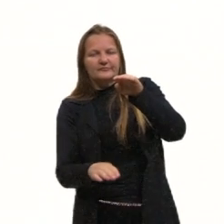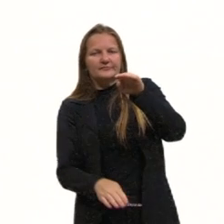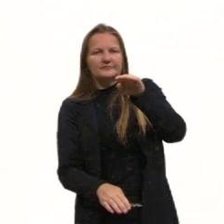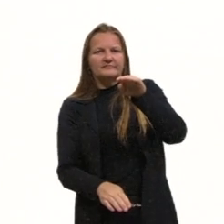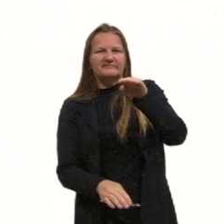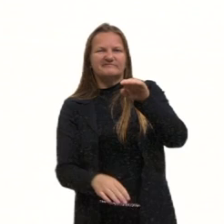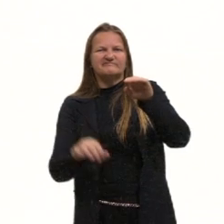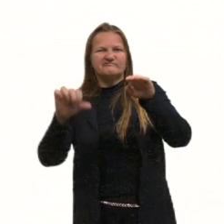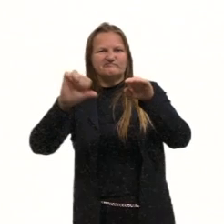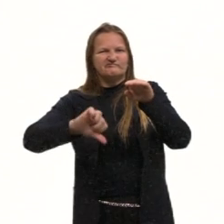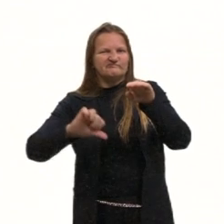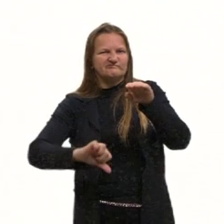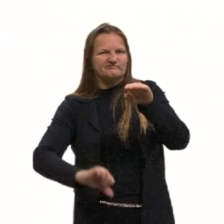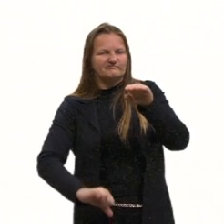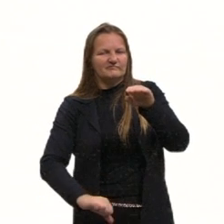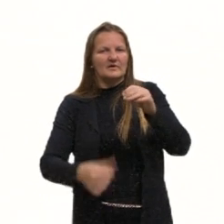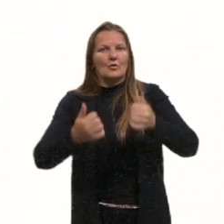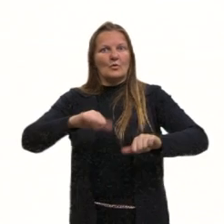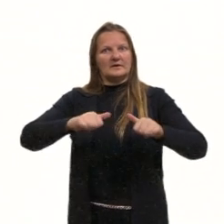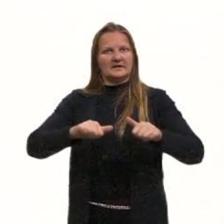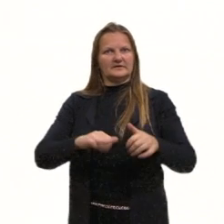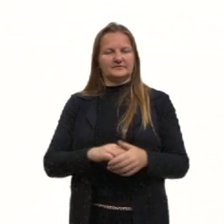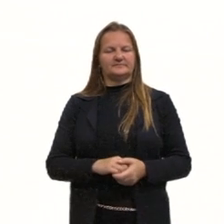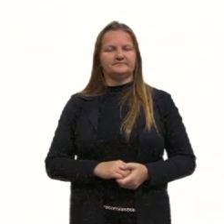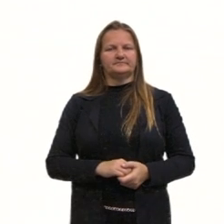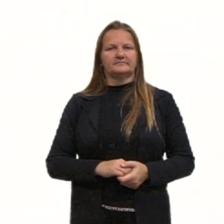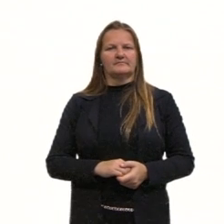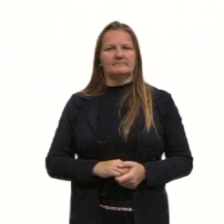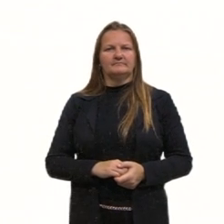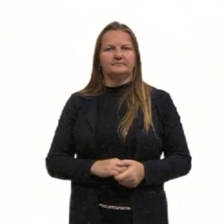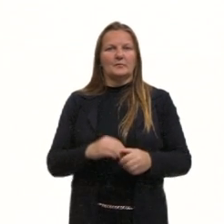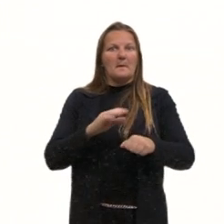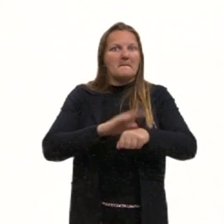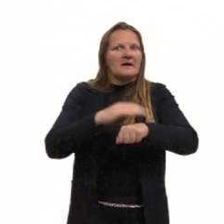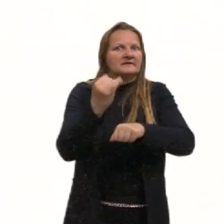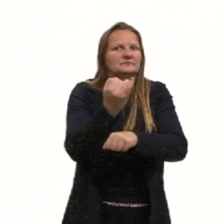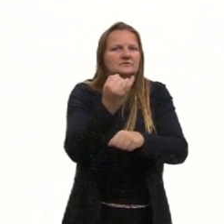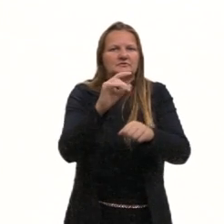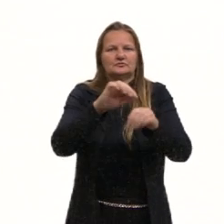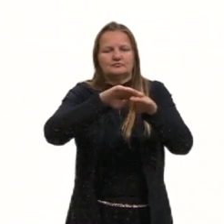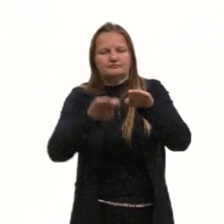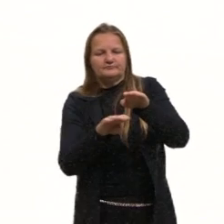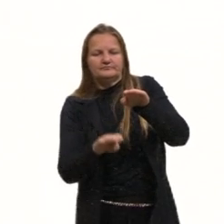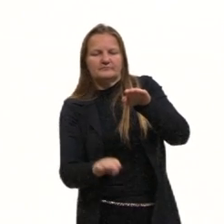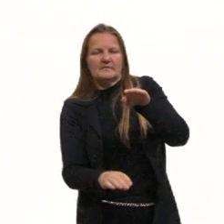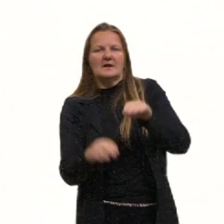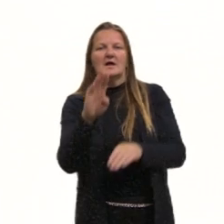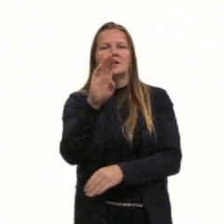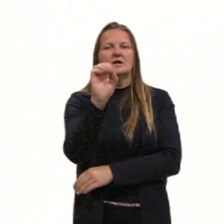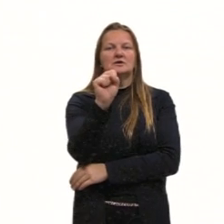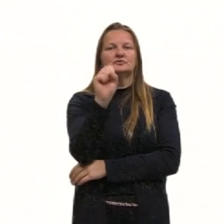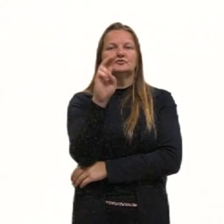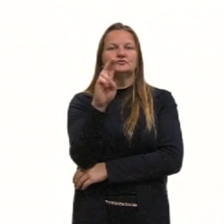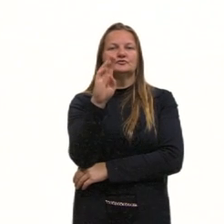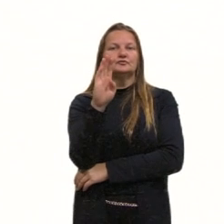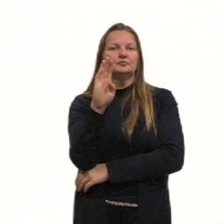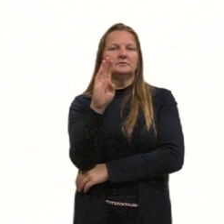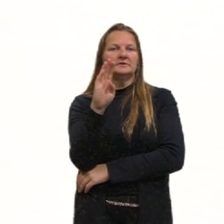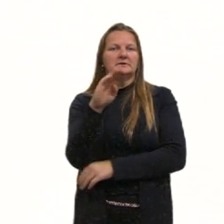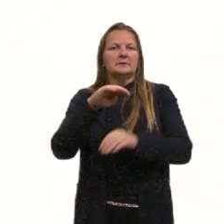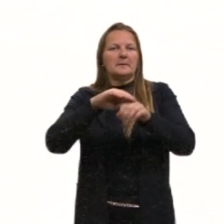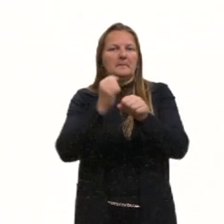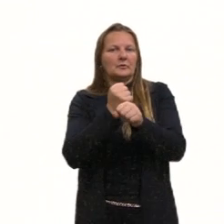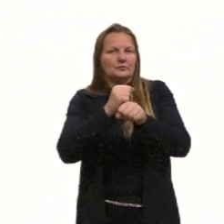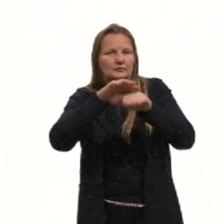exatamente né de gerar não é o produto principal então aqui é somente interpretação também tá pessoal